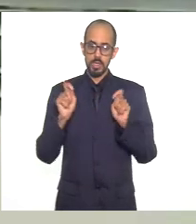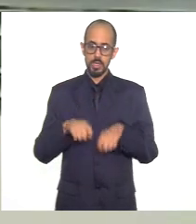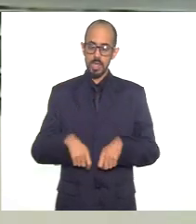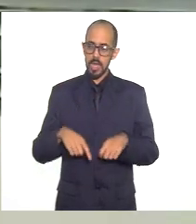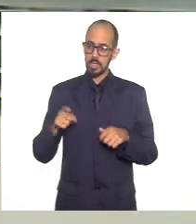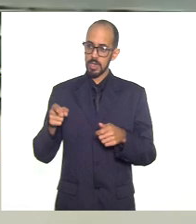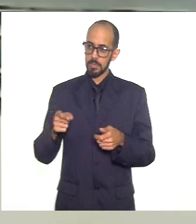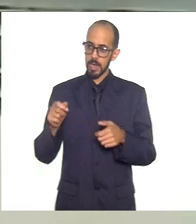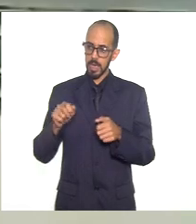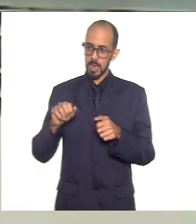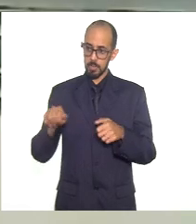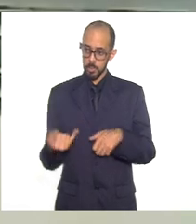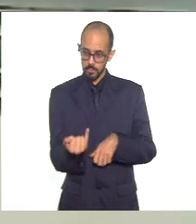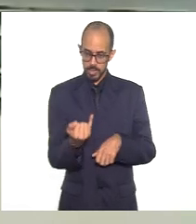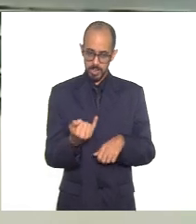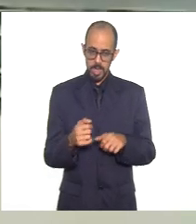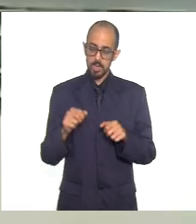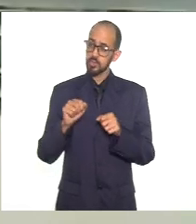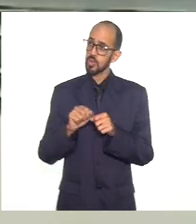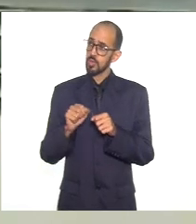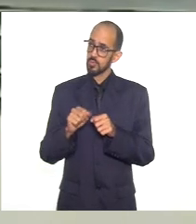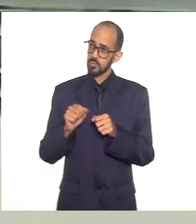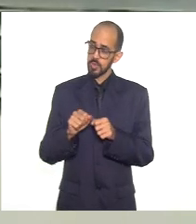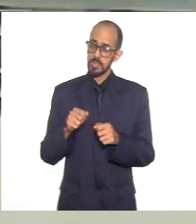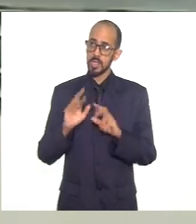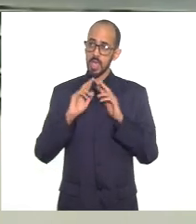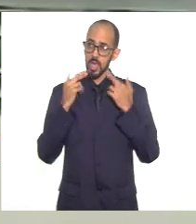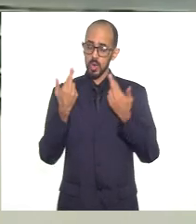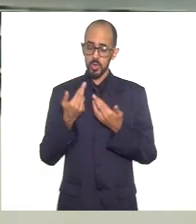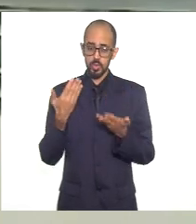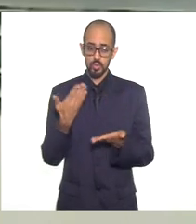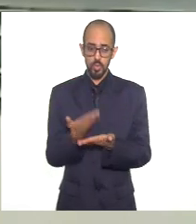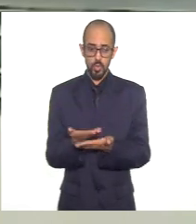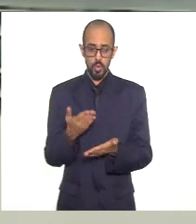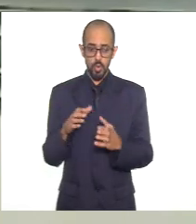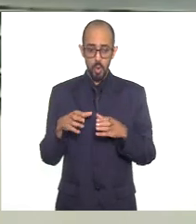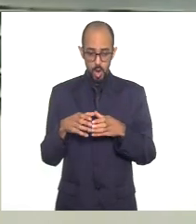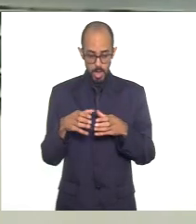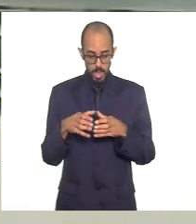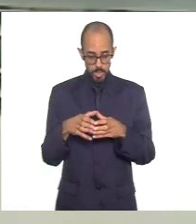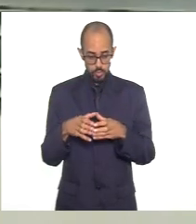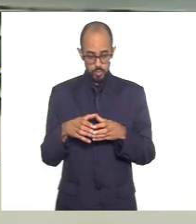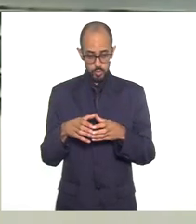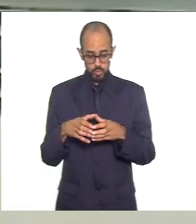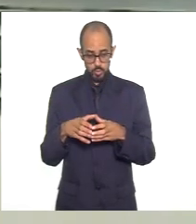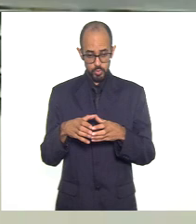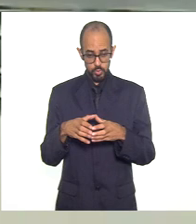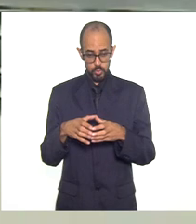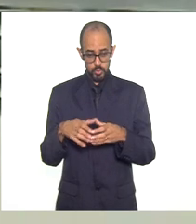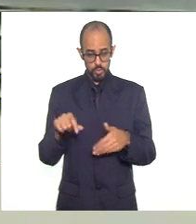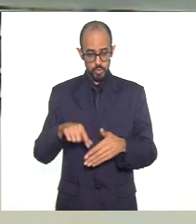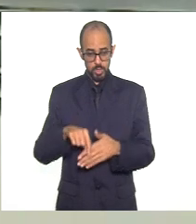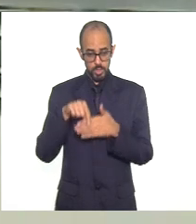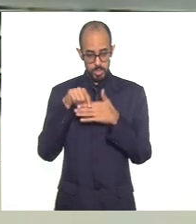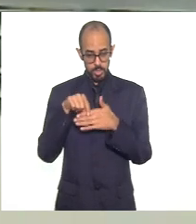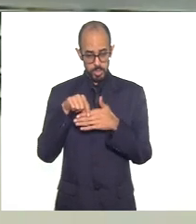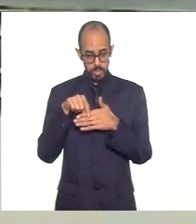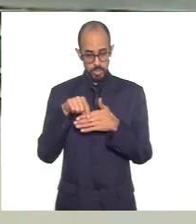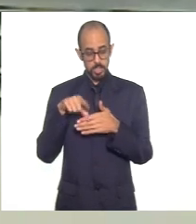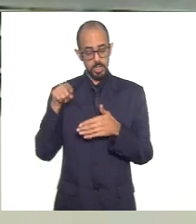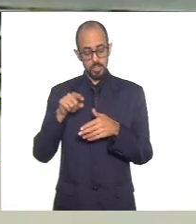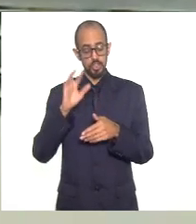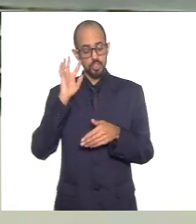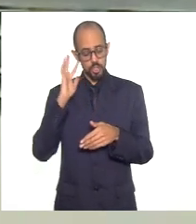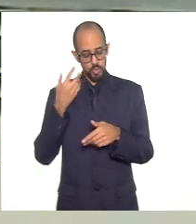aproveitadas. O senhor fez reunião de colégio de líderes e, posteriormente, o plenário decidiu que ia ser acatado e que não ia ser